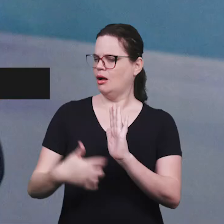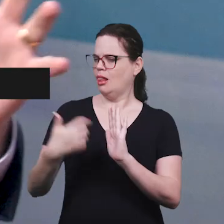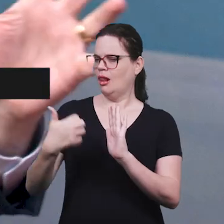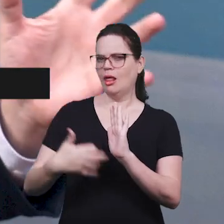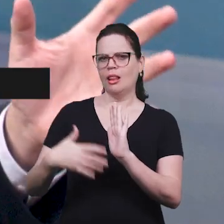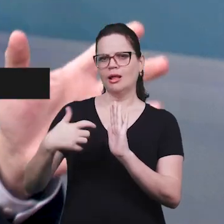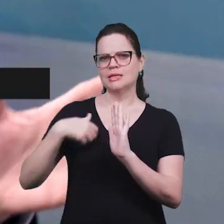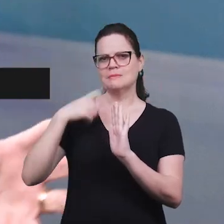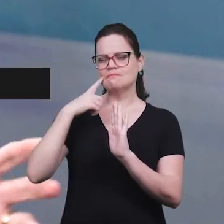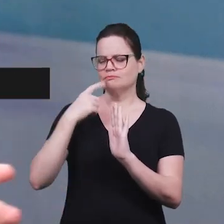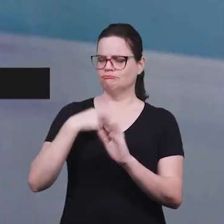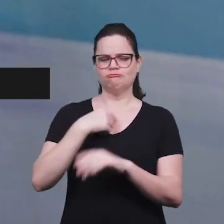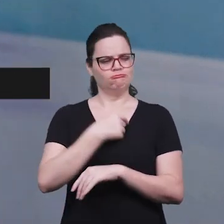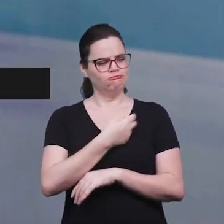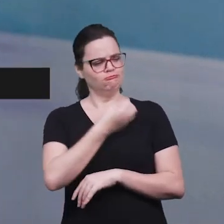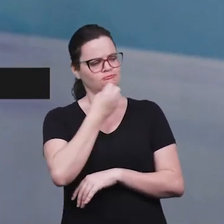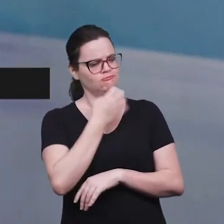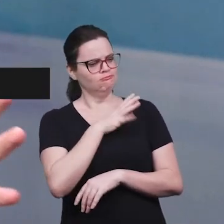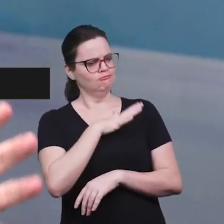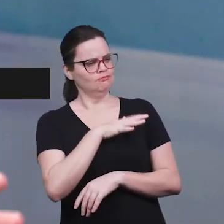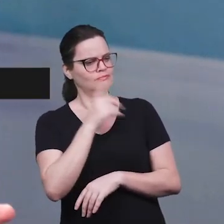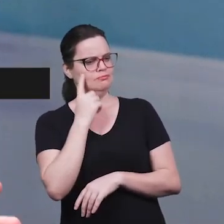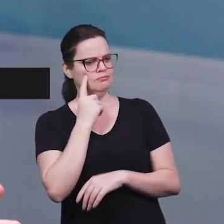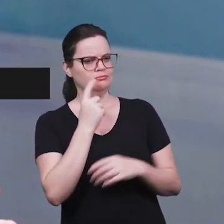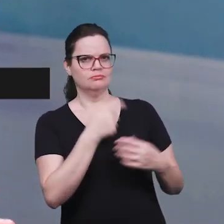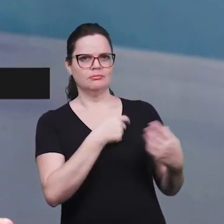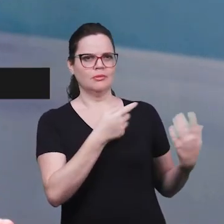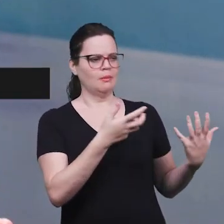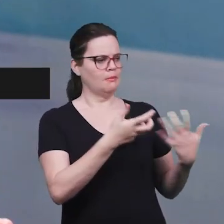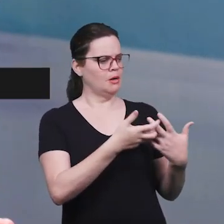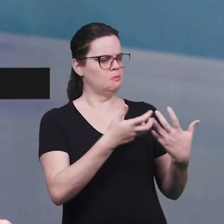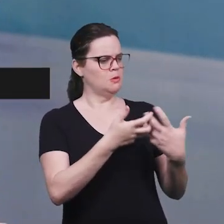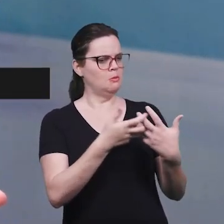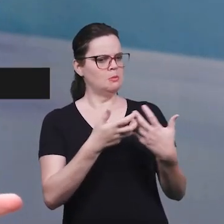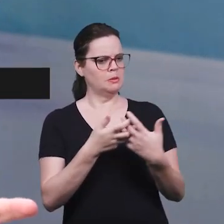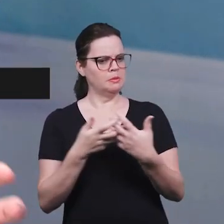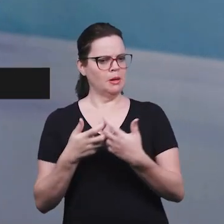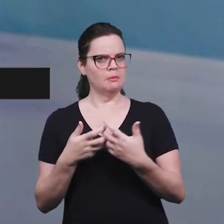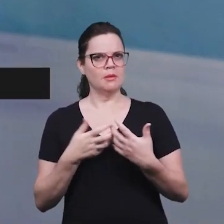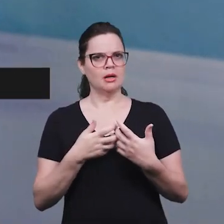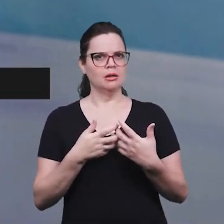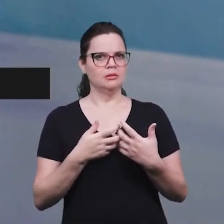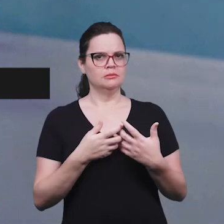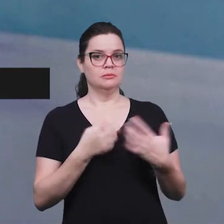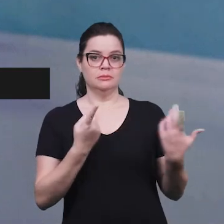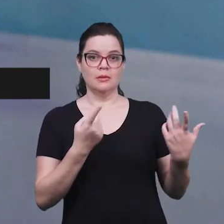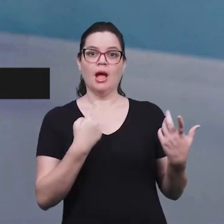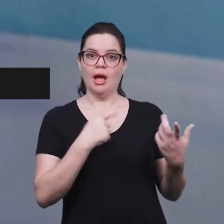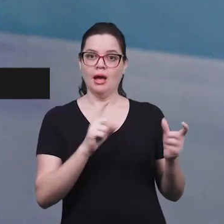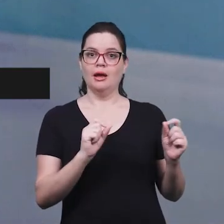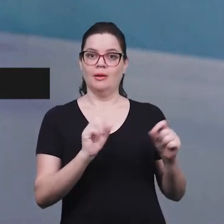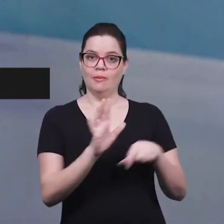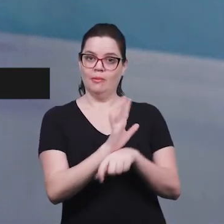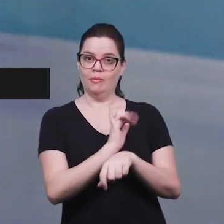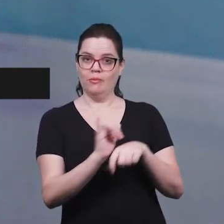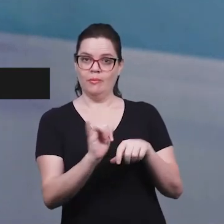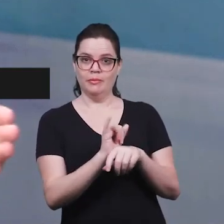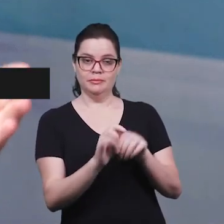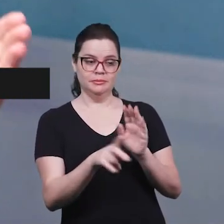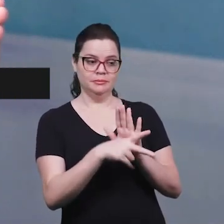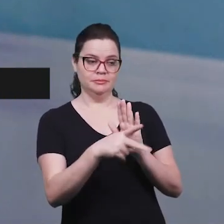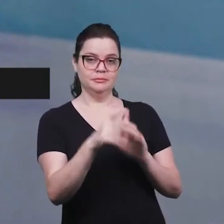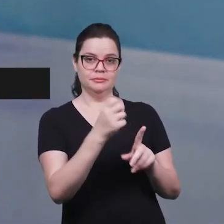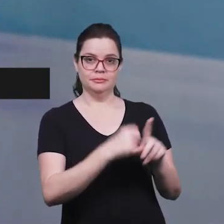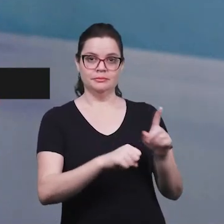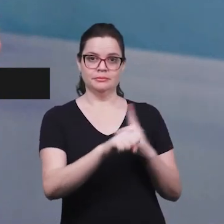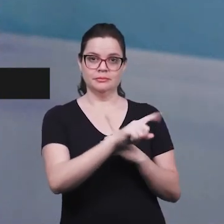você olha aquilo que está ao redor, tudo vai se encaixando perfeitamente. E quando olhamos, isso é uma engenharia social que leva